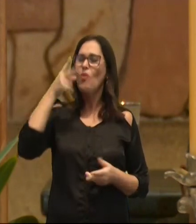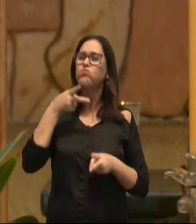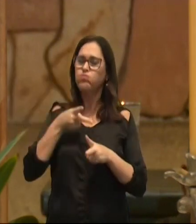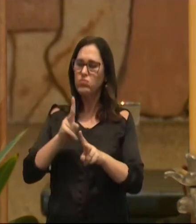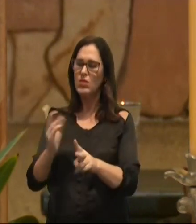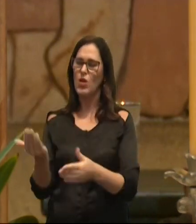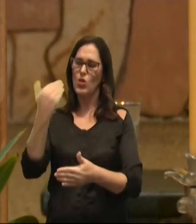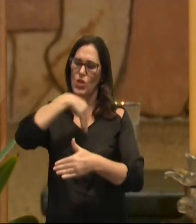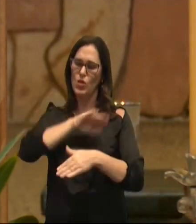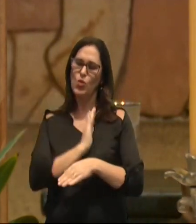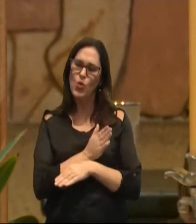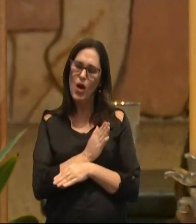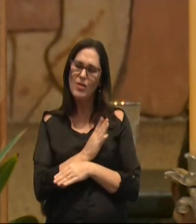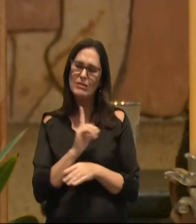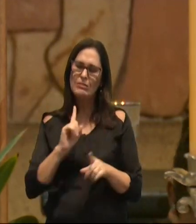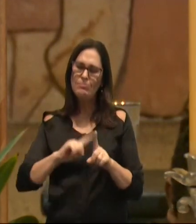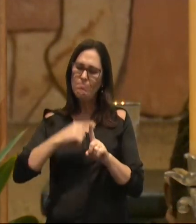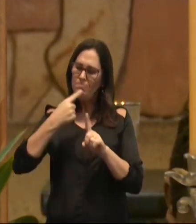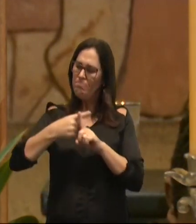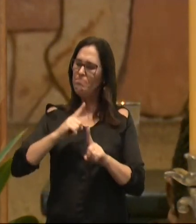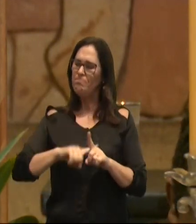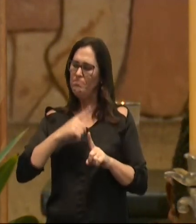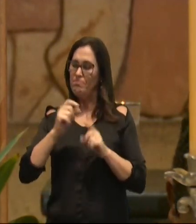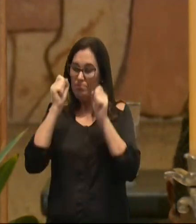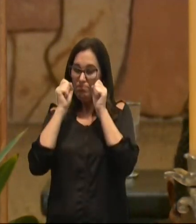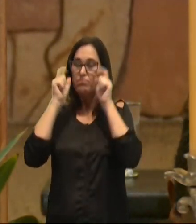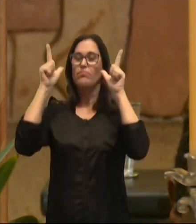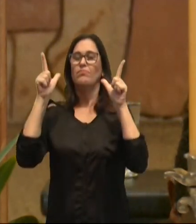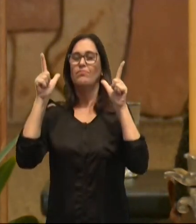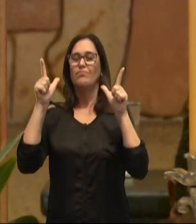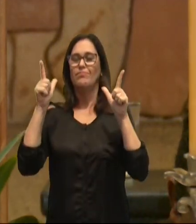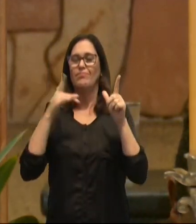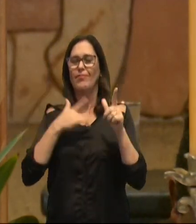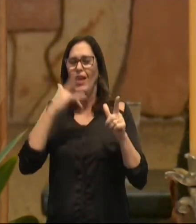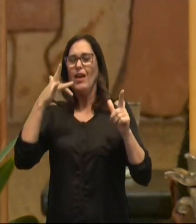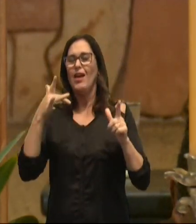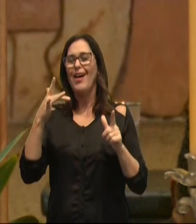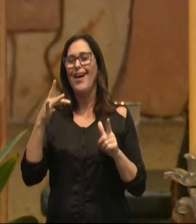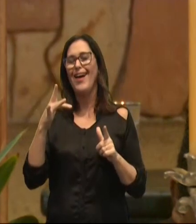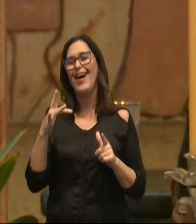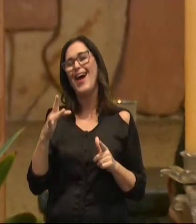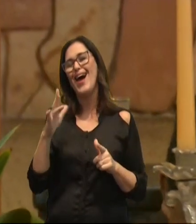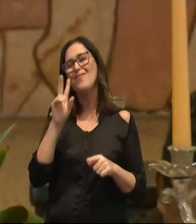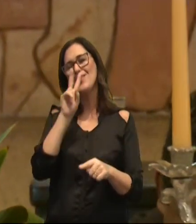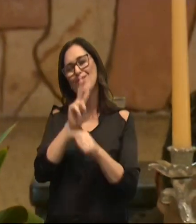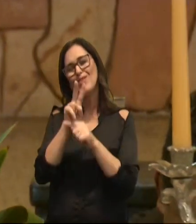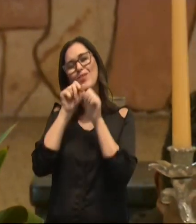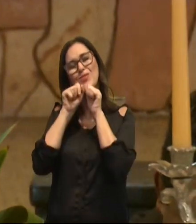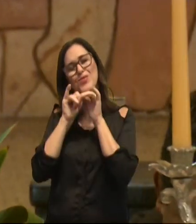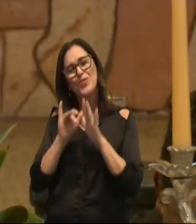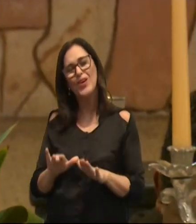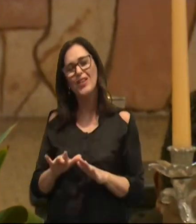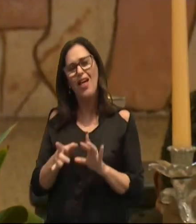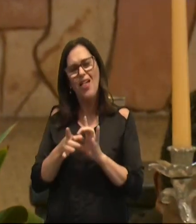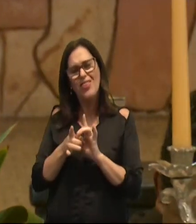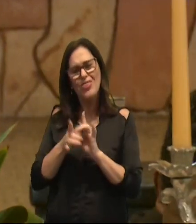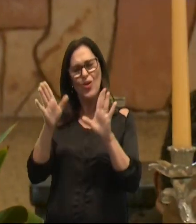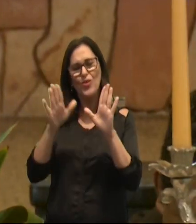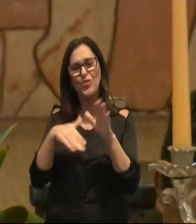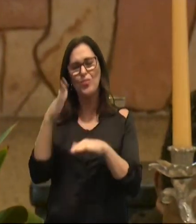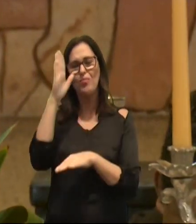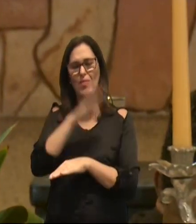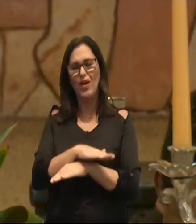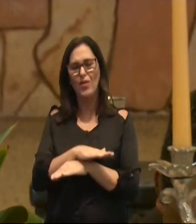continue em nosso coração, cada vez mais sendo despertado. Nos abençoe e nos guarde, Senhor, nos livre de todo o